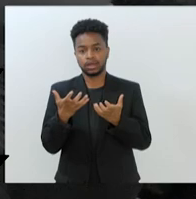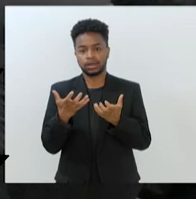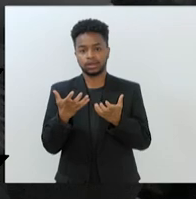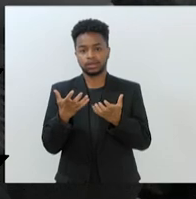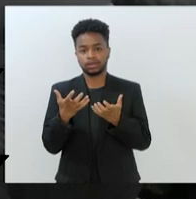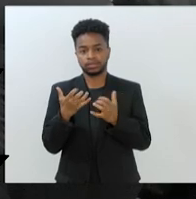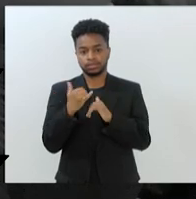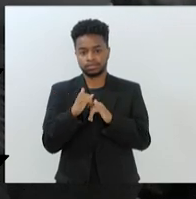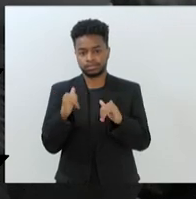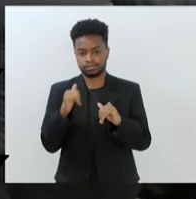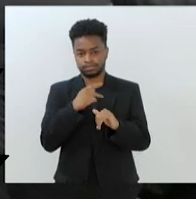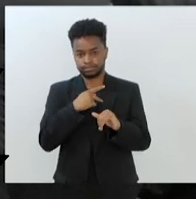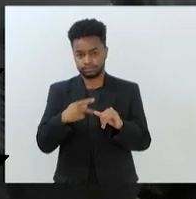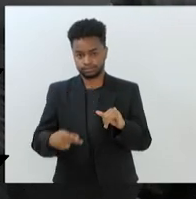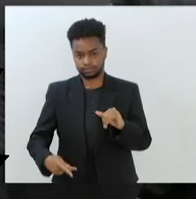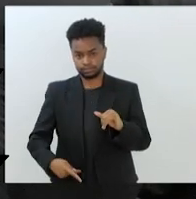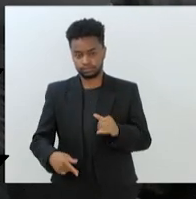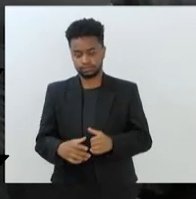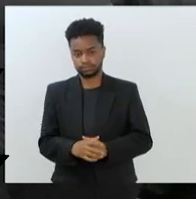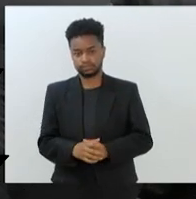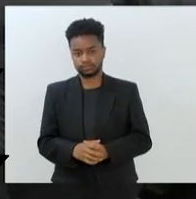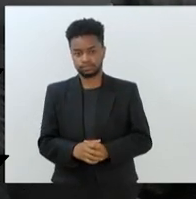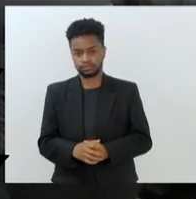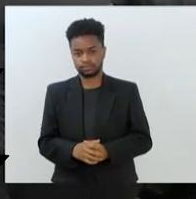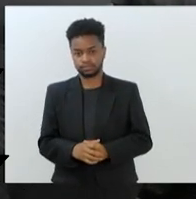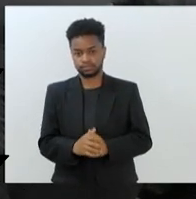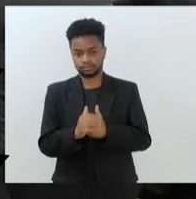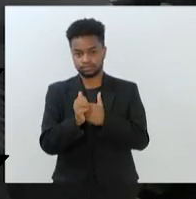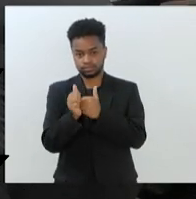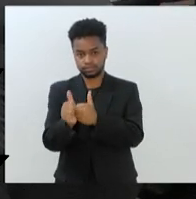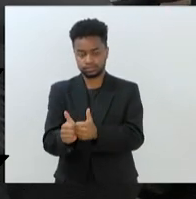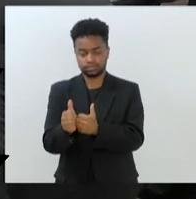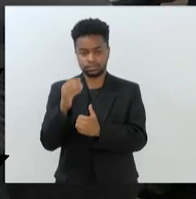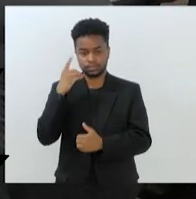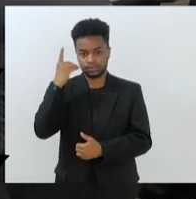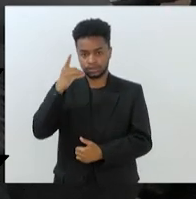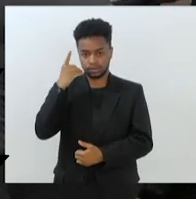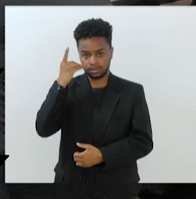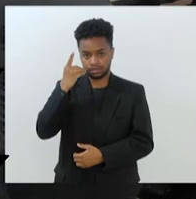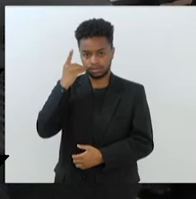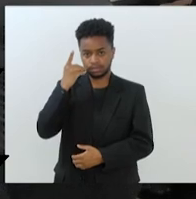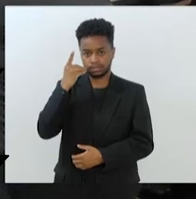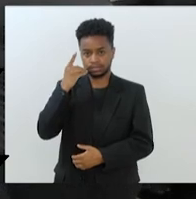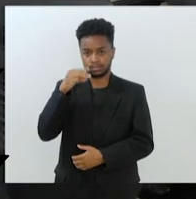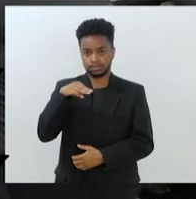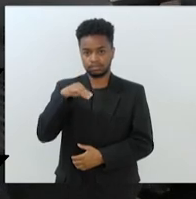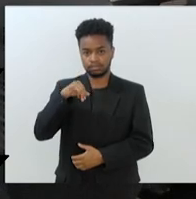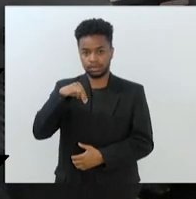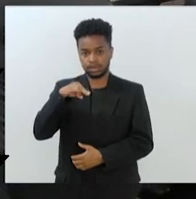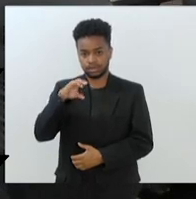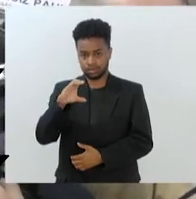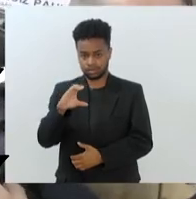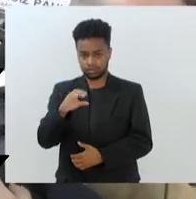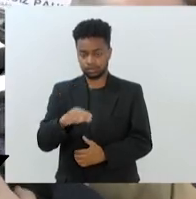senhor presidente, na mesma linha do deputado Carlos Mink,